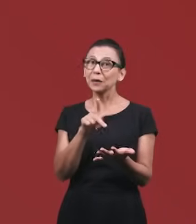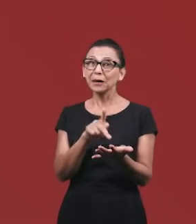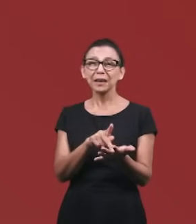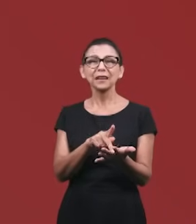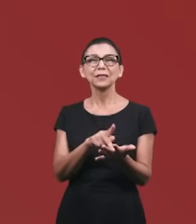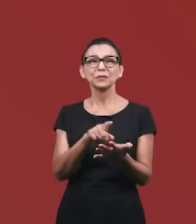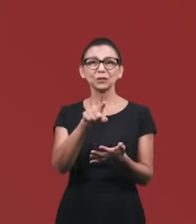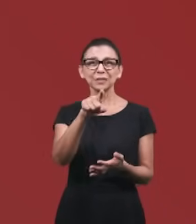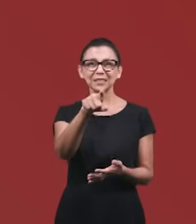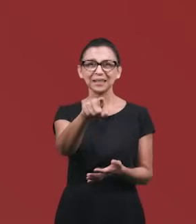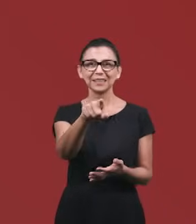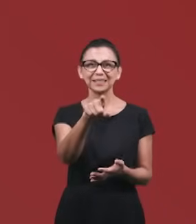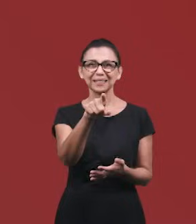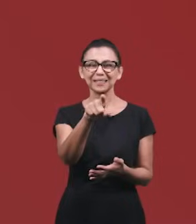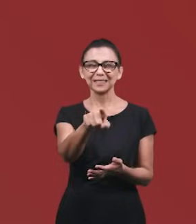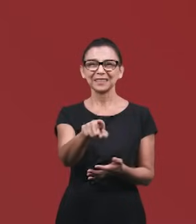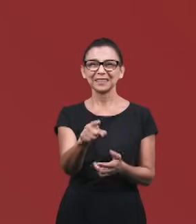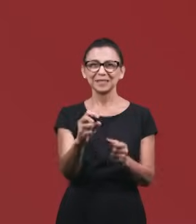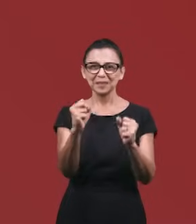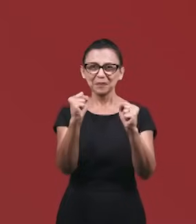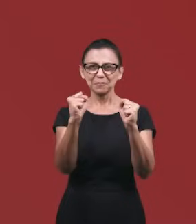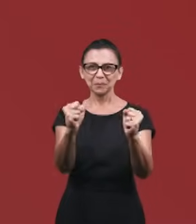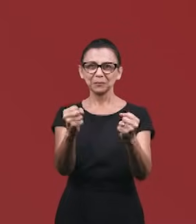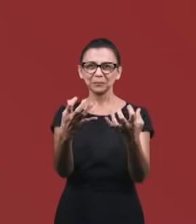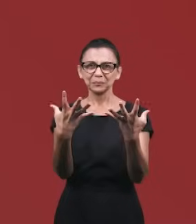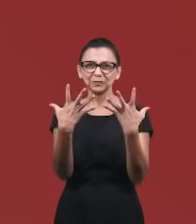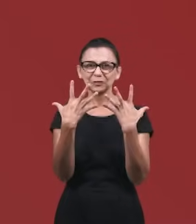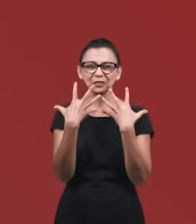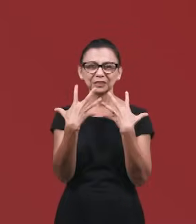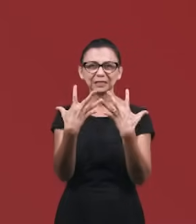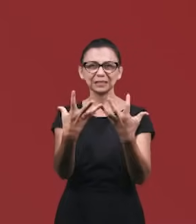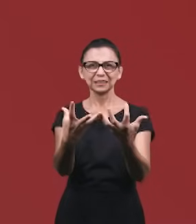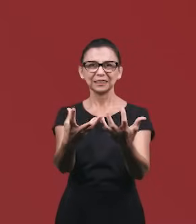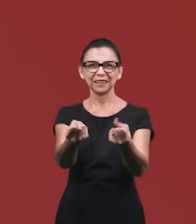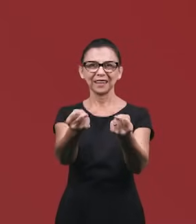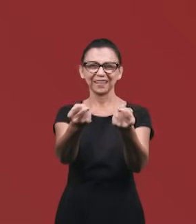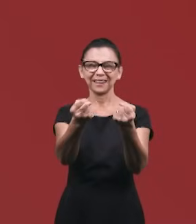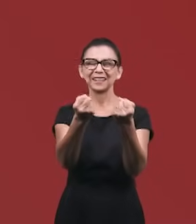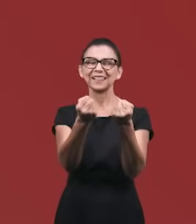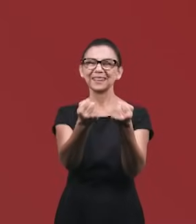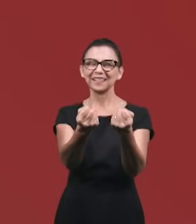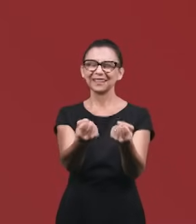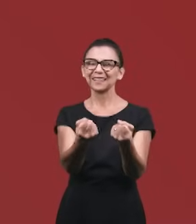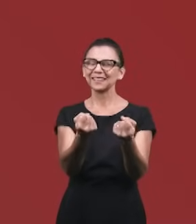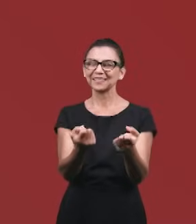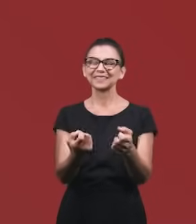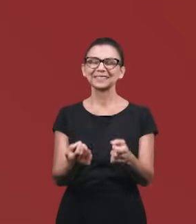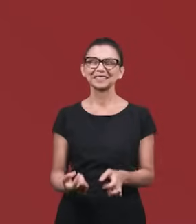verdadeiro que o homem pode ter.